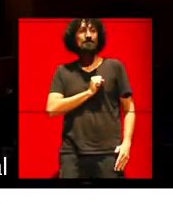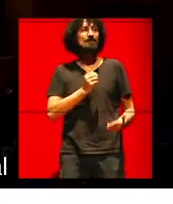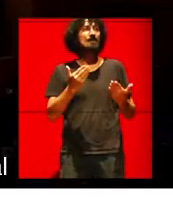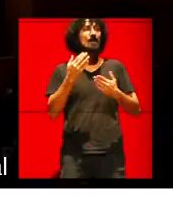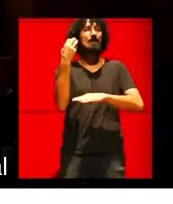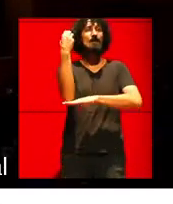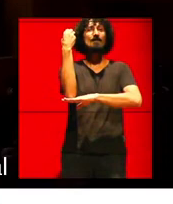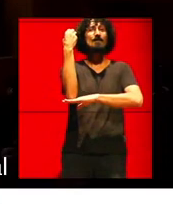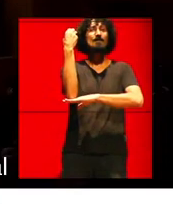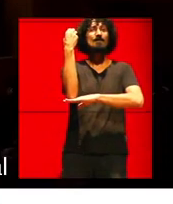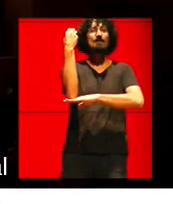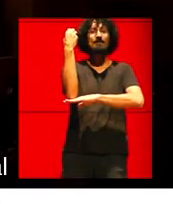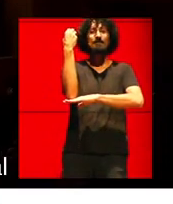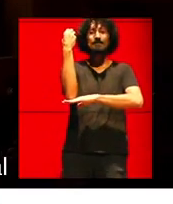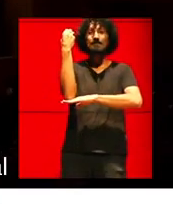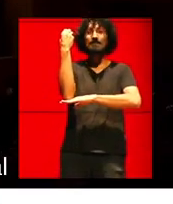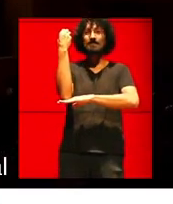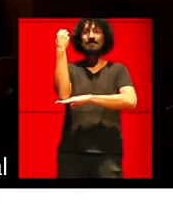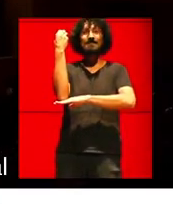Castelo Branco?